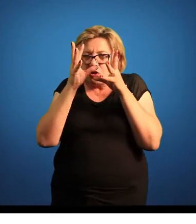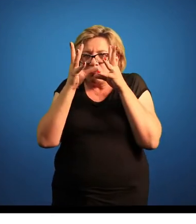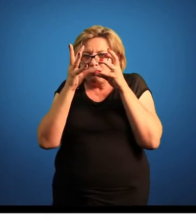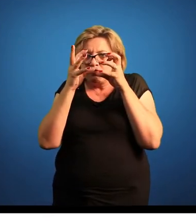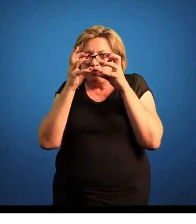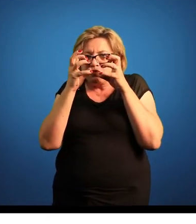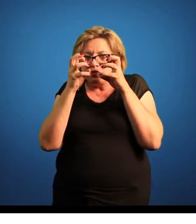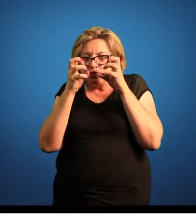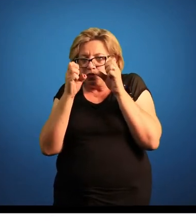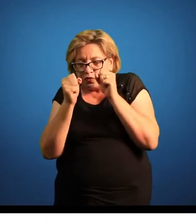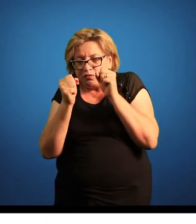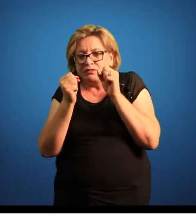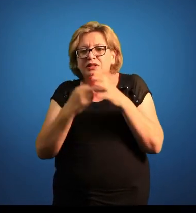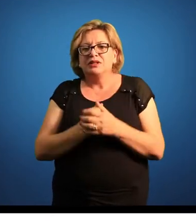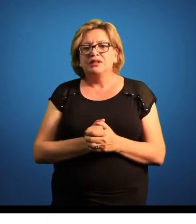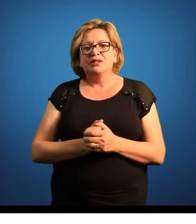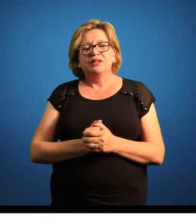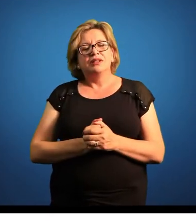né?